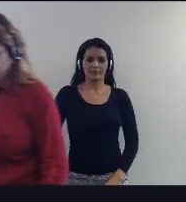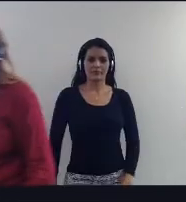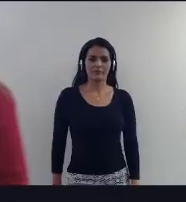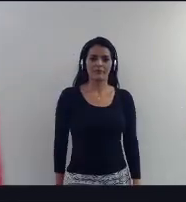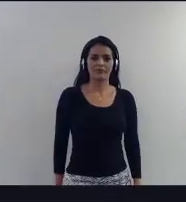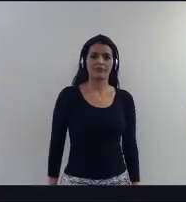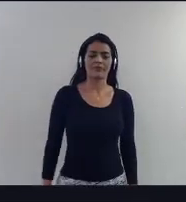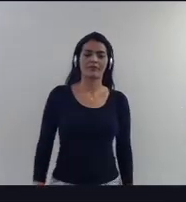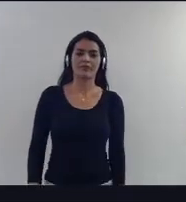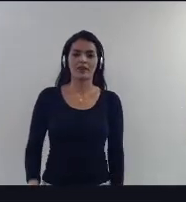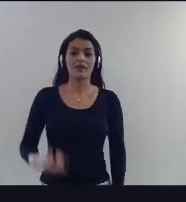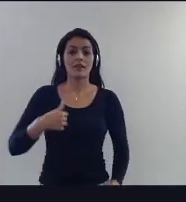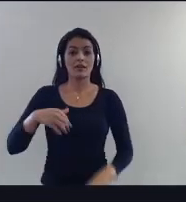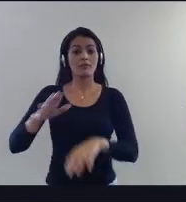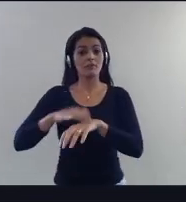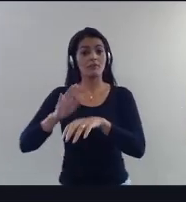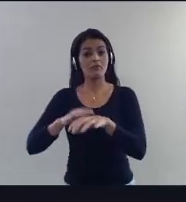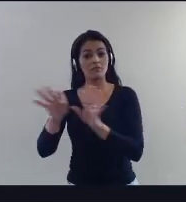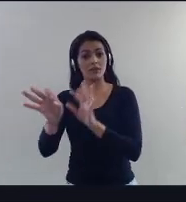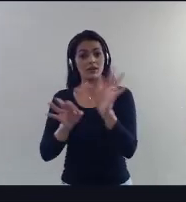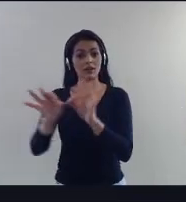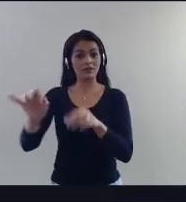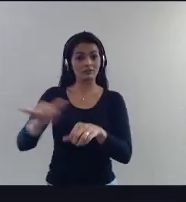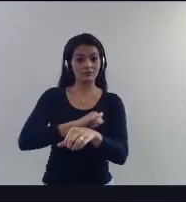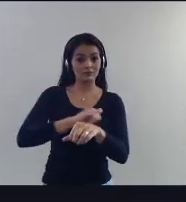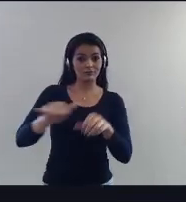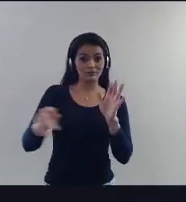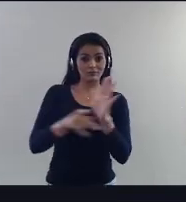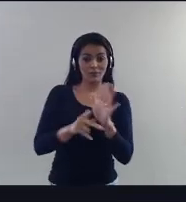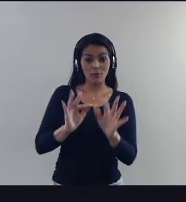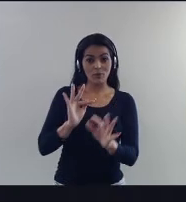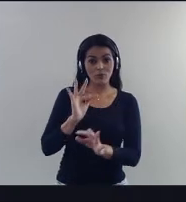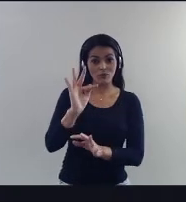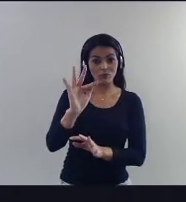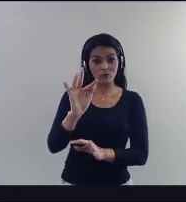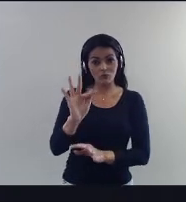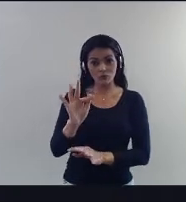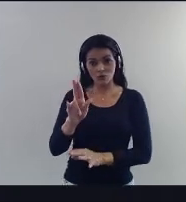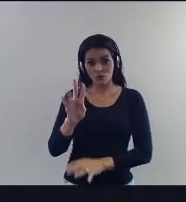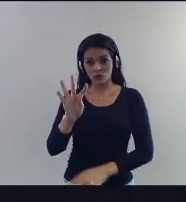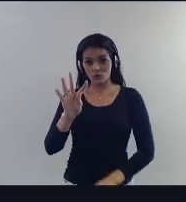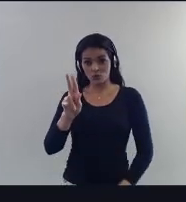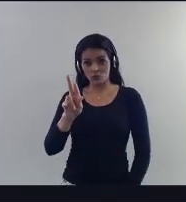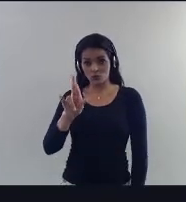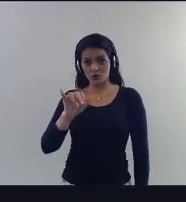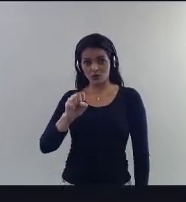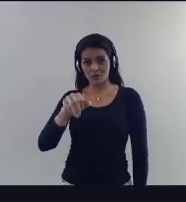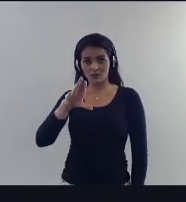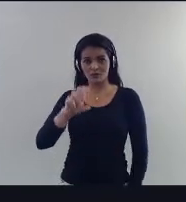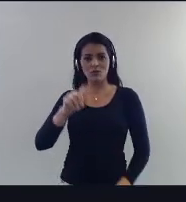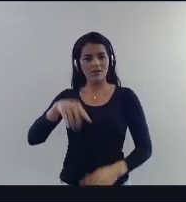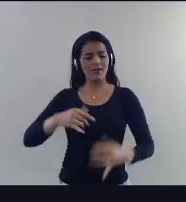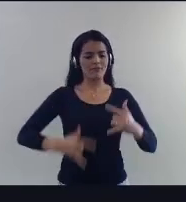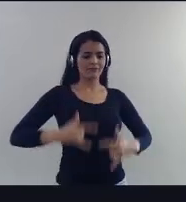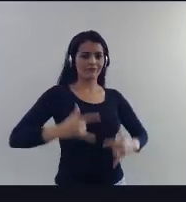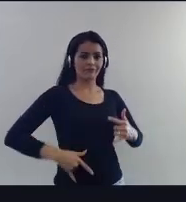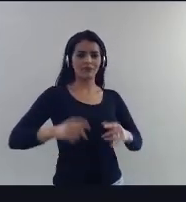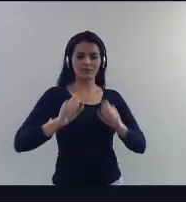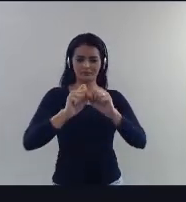o próprio planejamento estratégico baseado em futurismo. Então, quando você acessa esse link, você tem